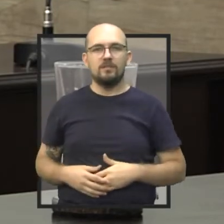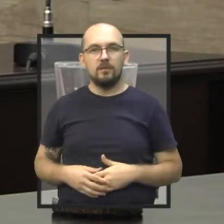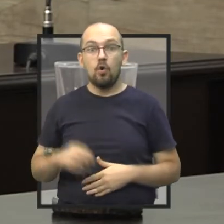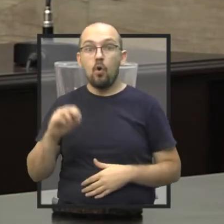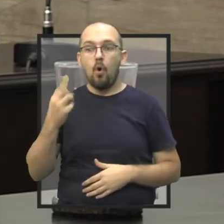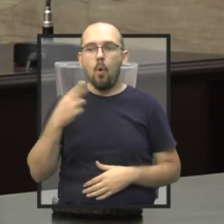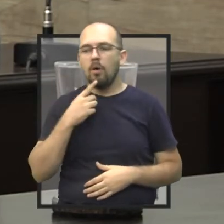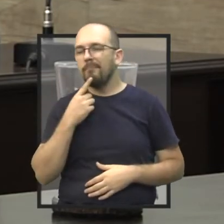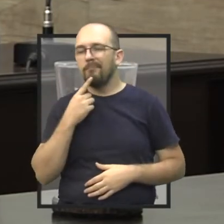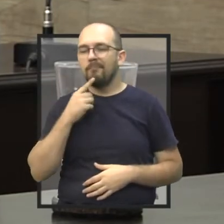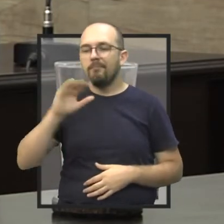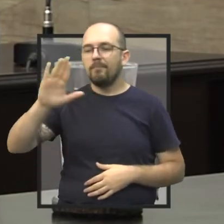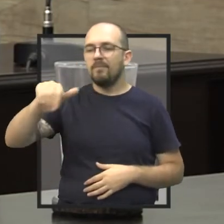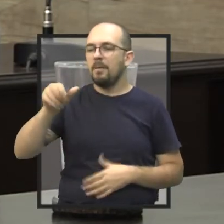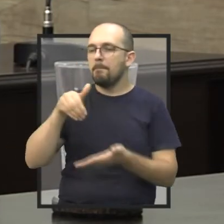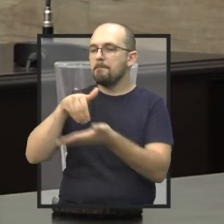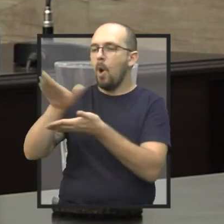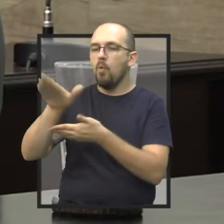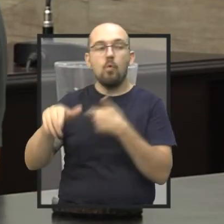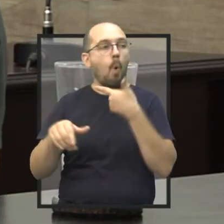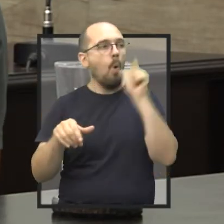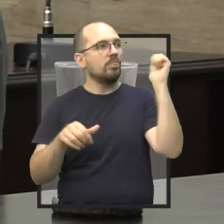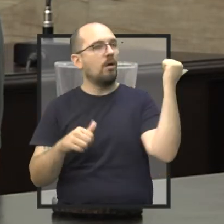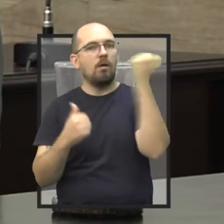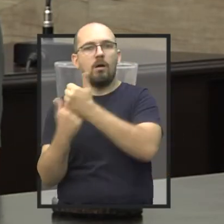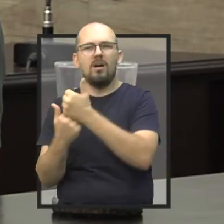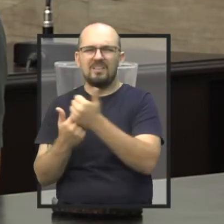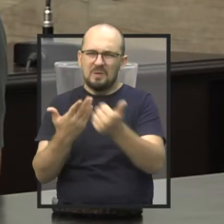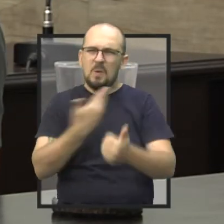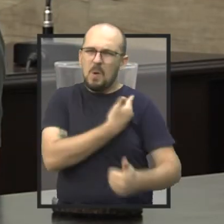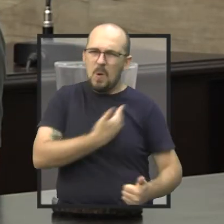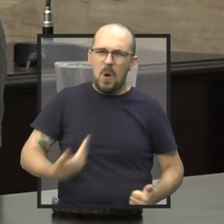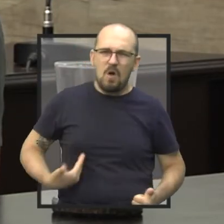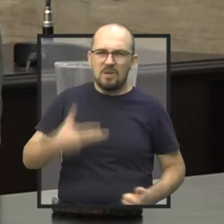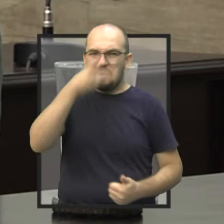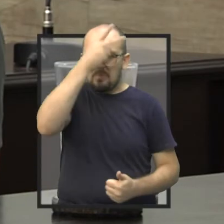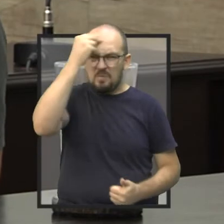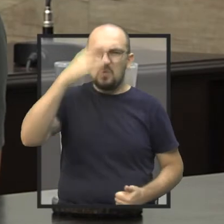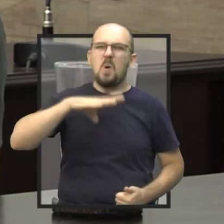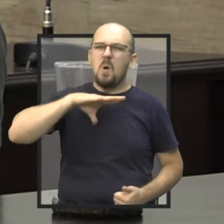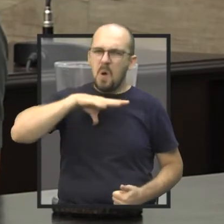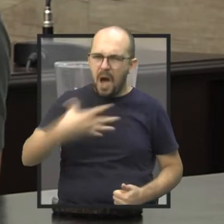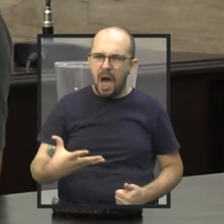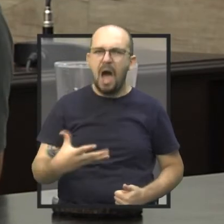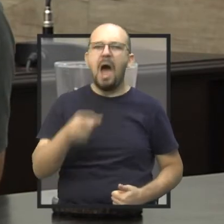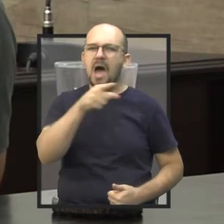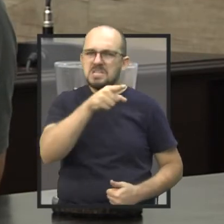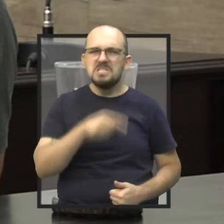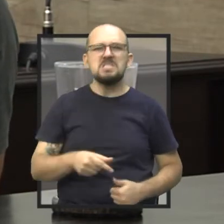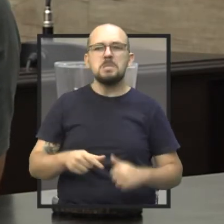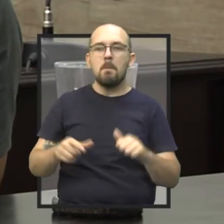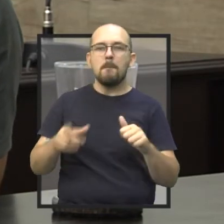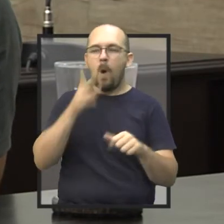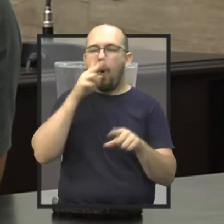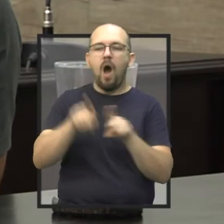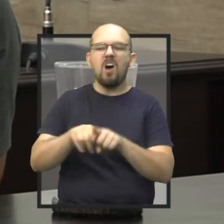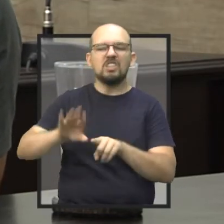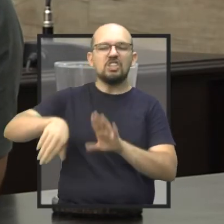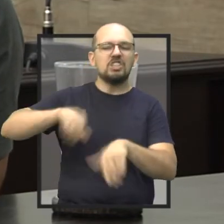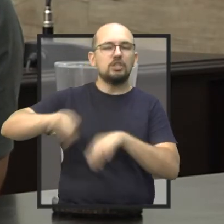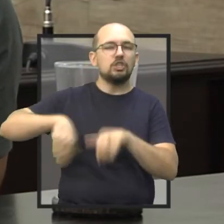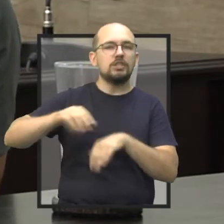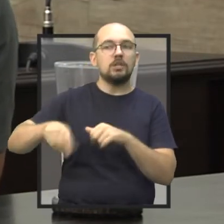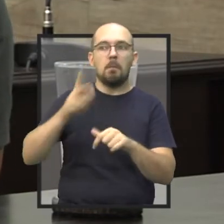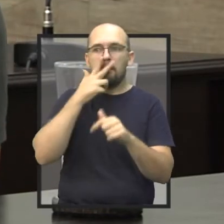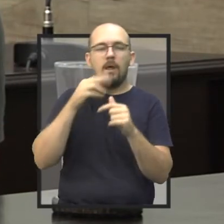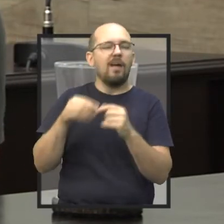então trocar de secretário. Então assim, o governo não tem coragem de fazer as devidas adequações com o secretário, e aí fica sucateando o